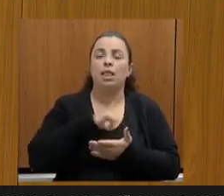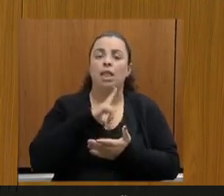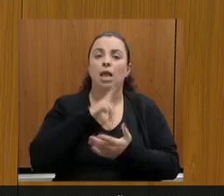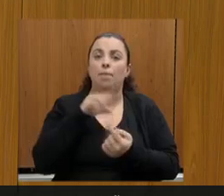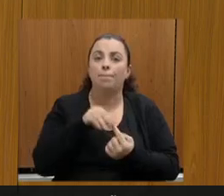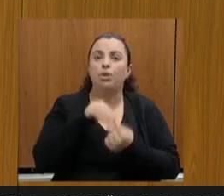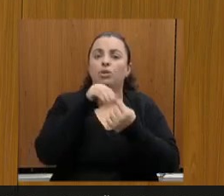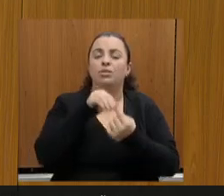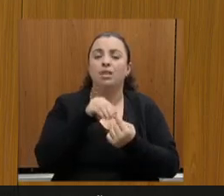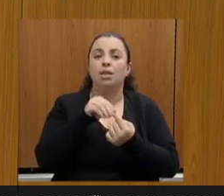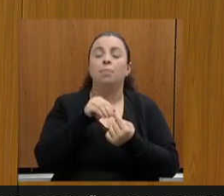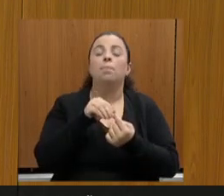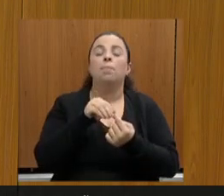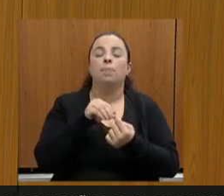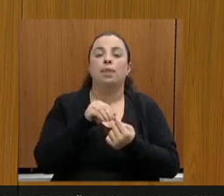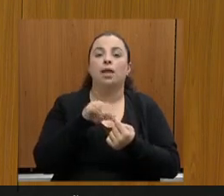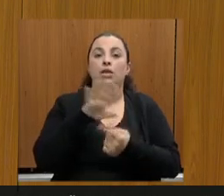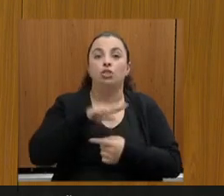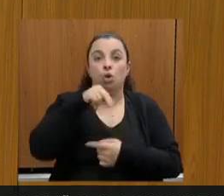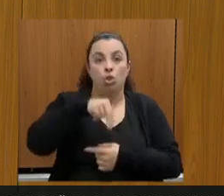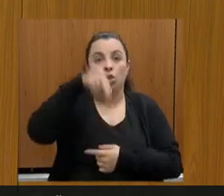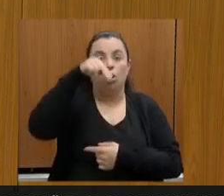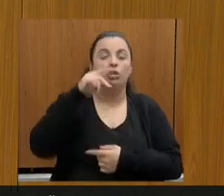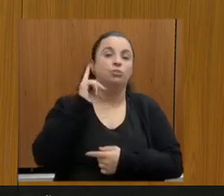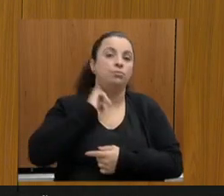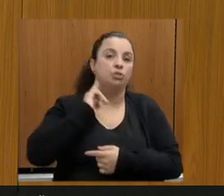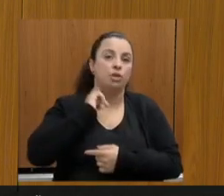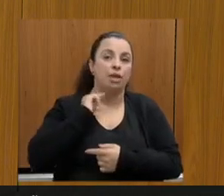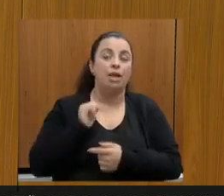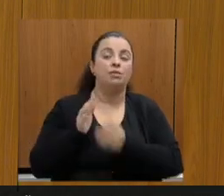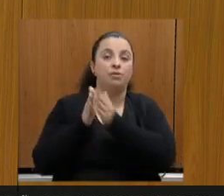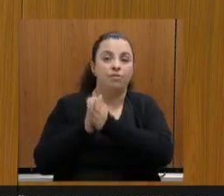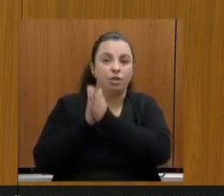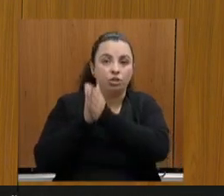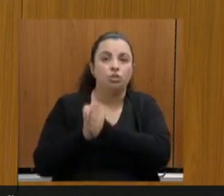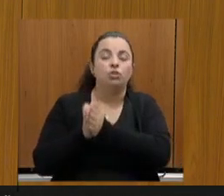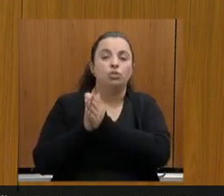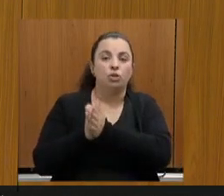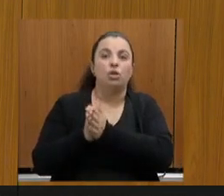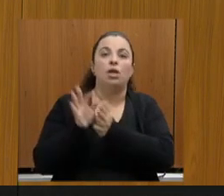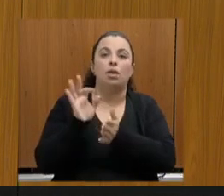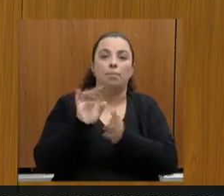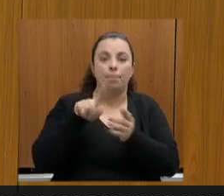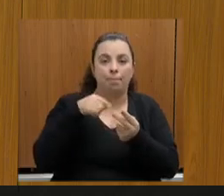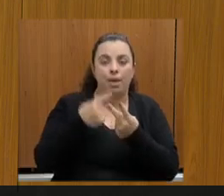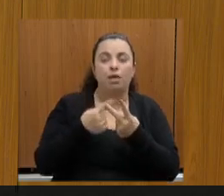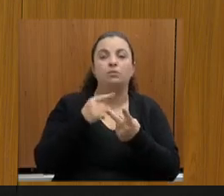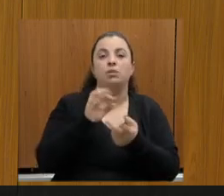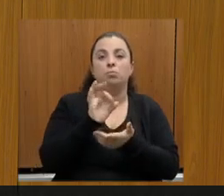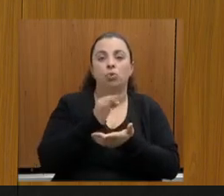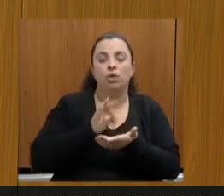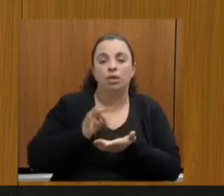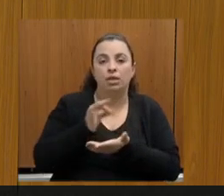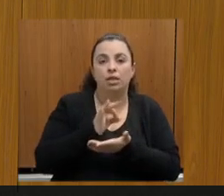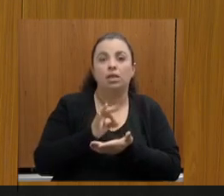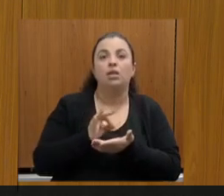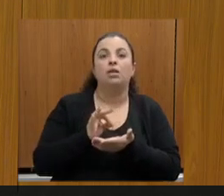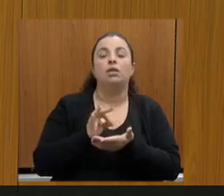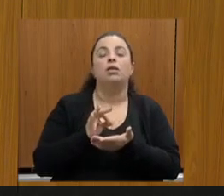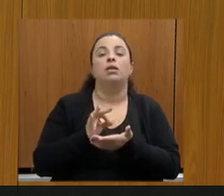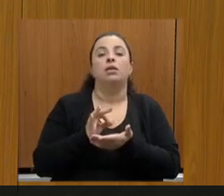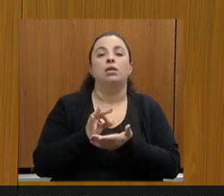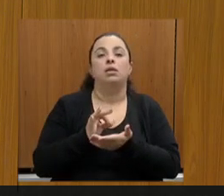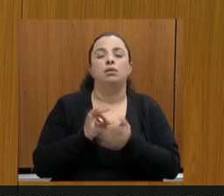a região norte de Minas Gerais e os vários Jackie Chan Mucuri na execução do plano de